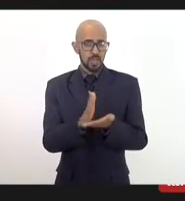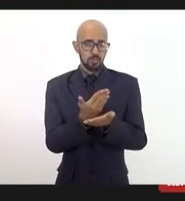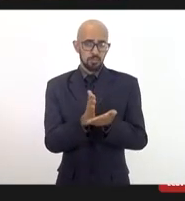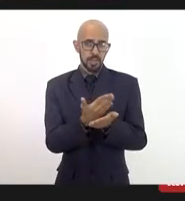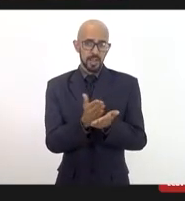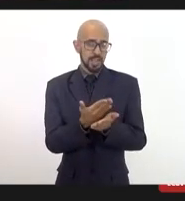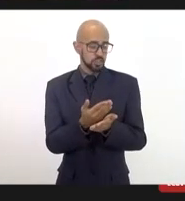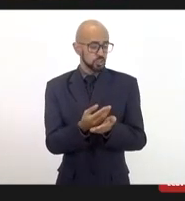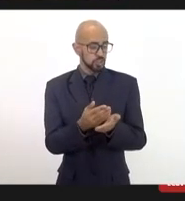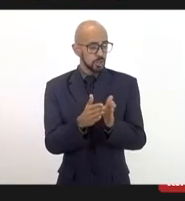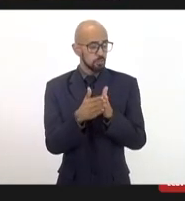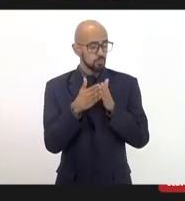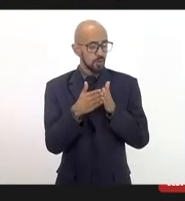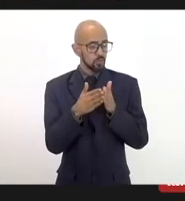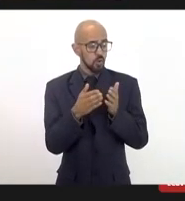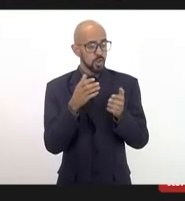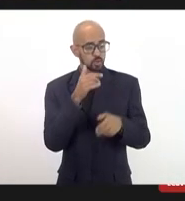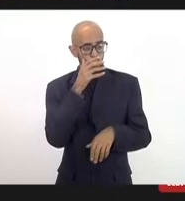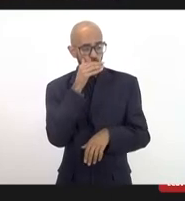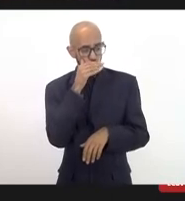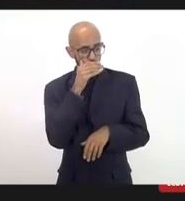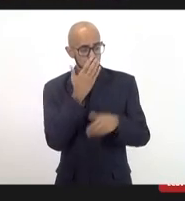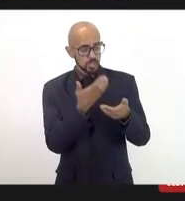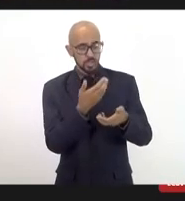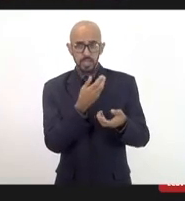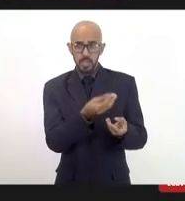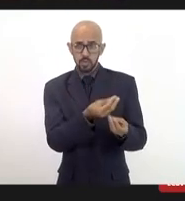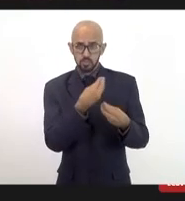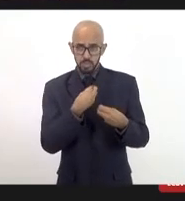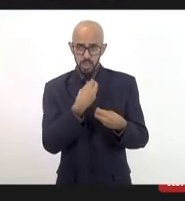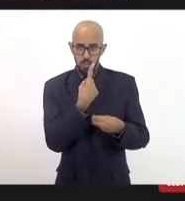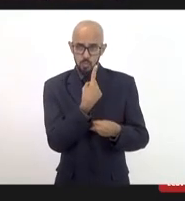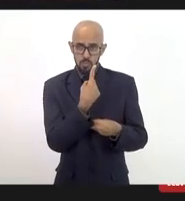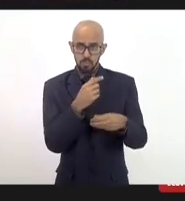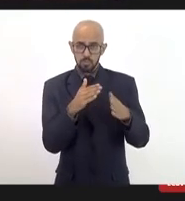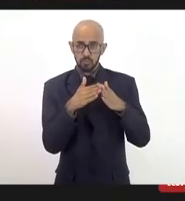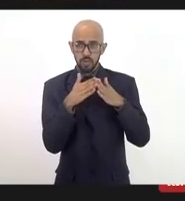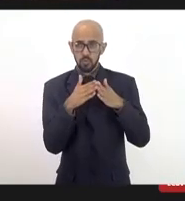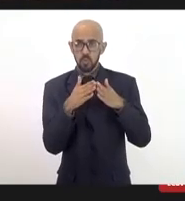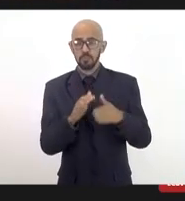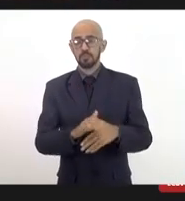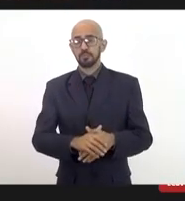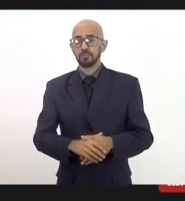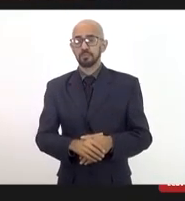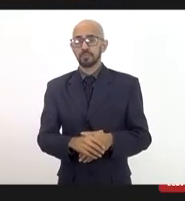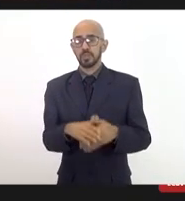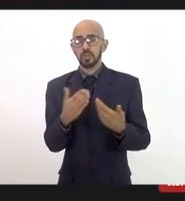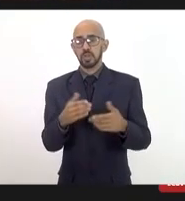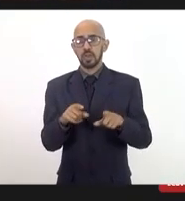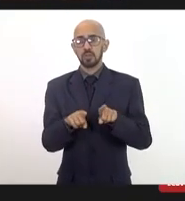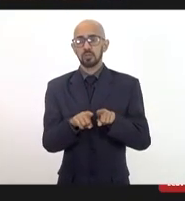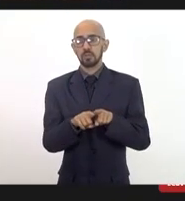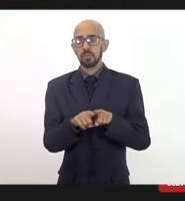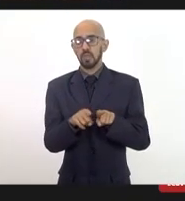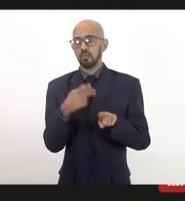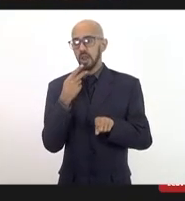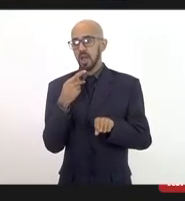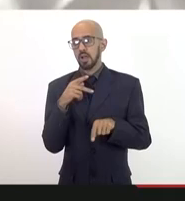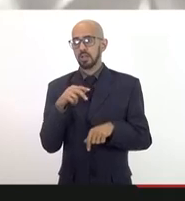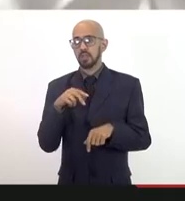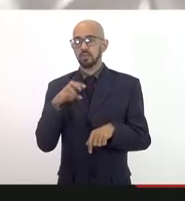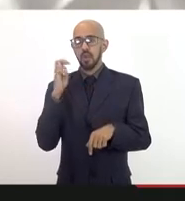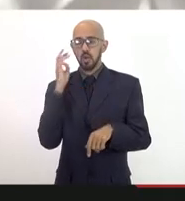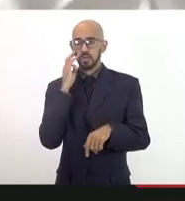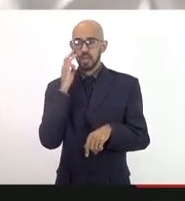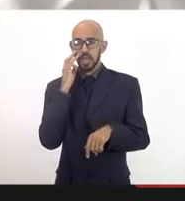favor. Fiquei curiosa, quero muito ver a sua cartilha. Eu quero registrar aqui que o deputado Valdeque Carneiro já está conosco.